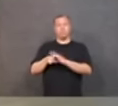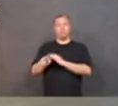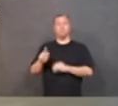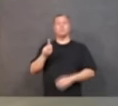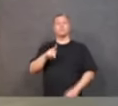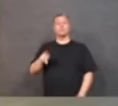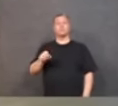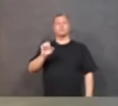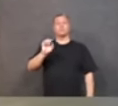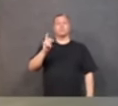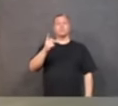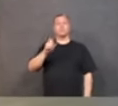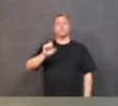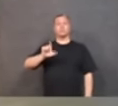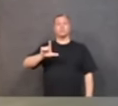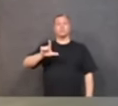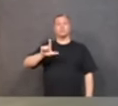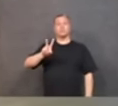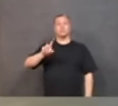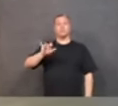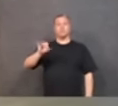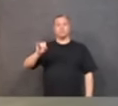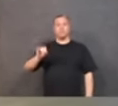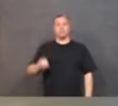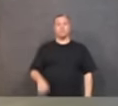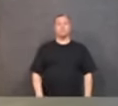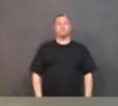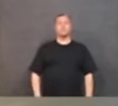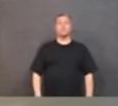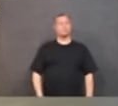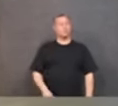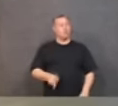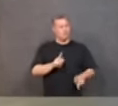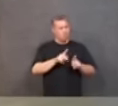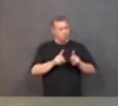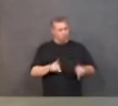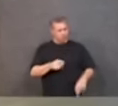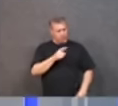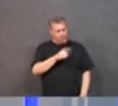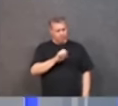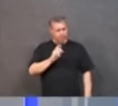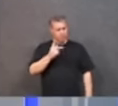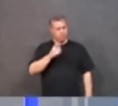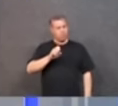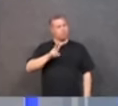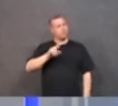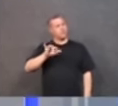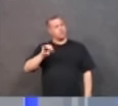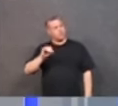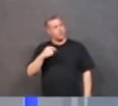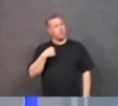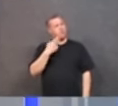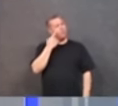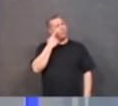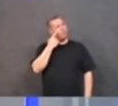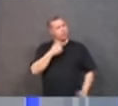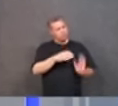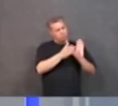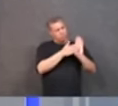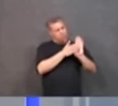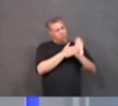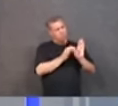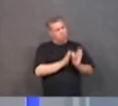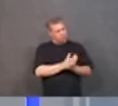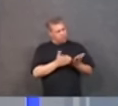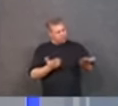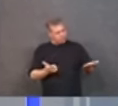obrigado. Bom, caro professor Elvestio, lendo a sua carta-programa, o senhor fala em